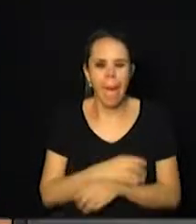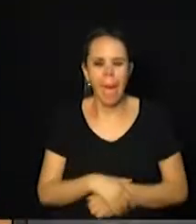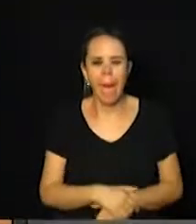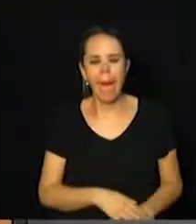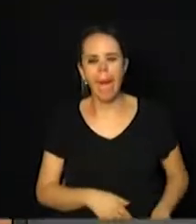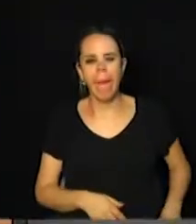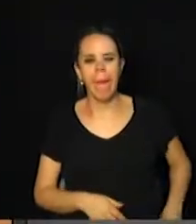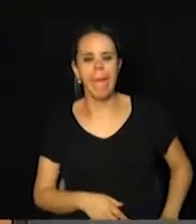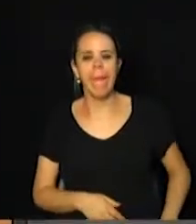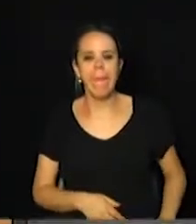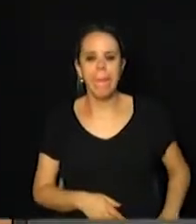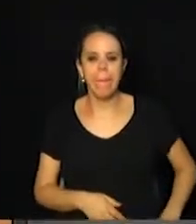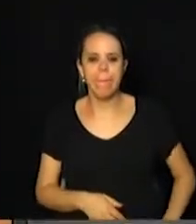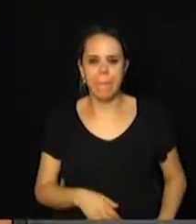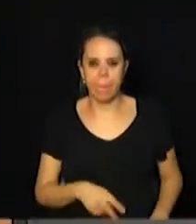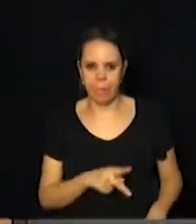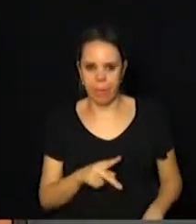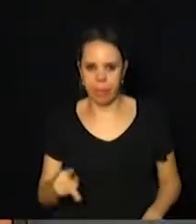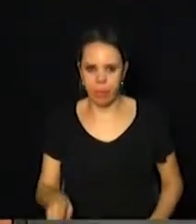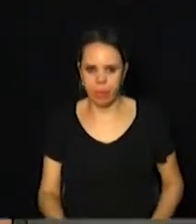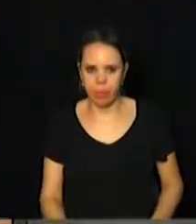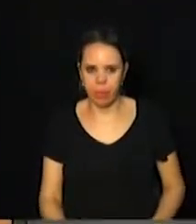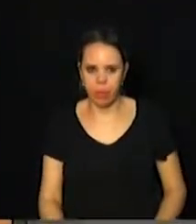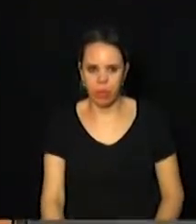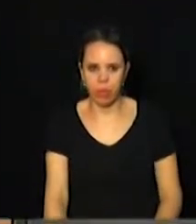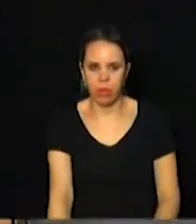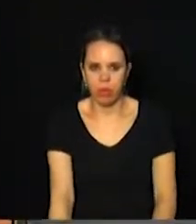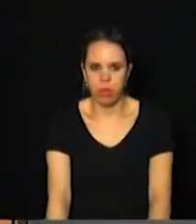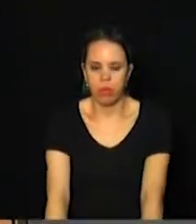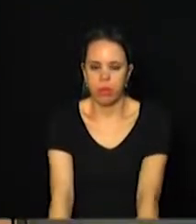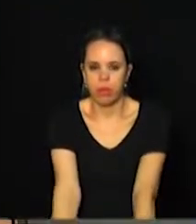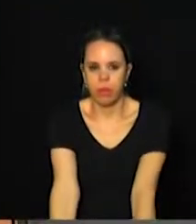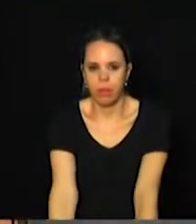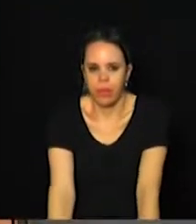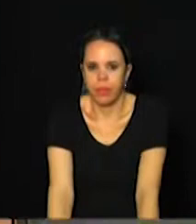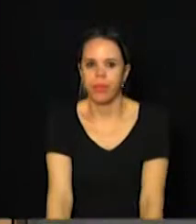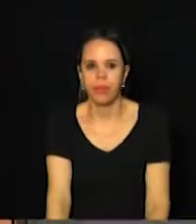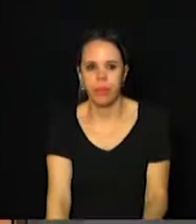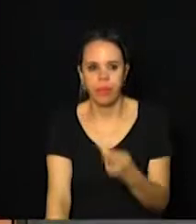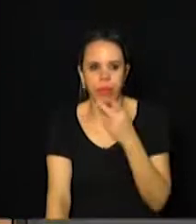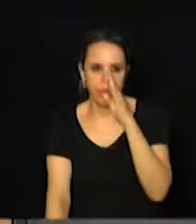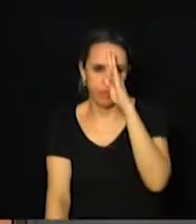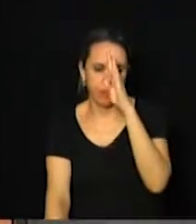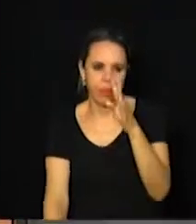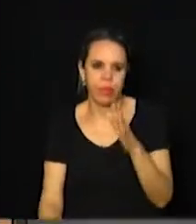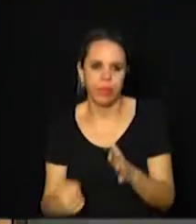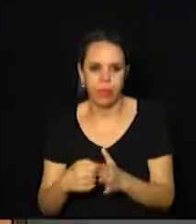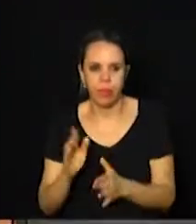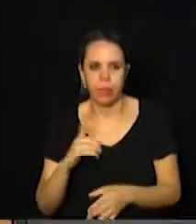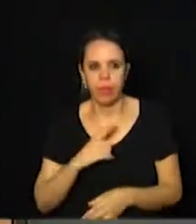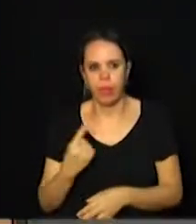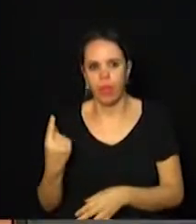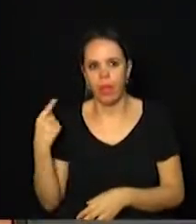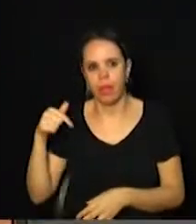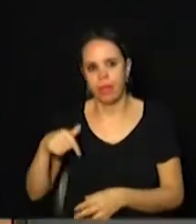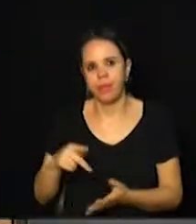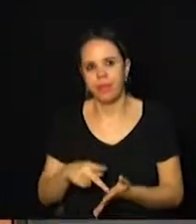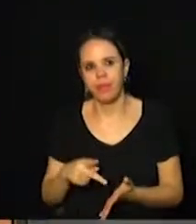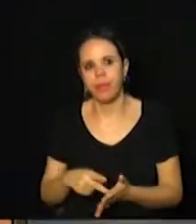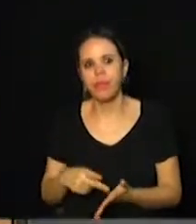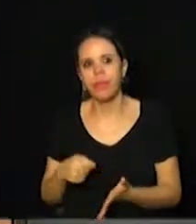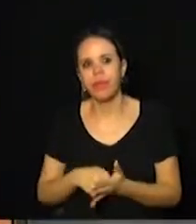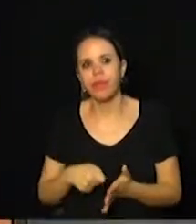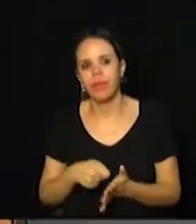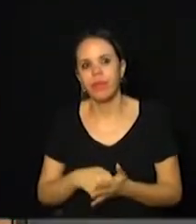então presente me permite eu quero destacar aqui uma luta que nós já tivemos aqui na verdade